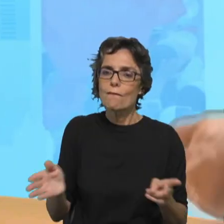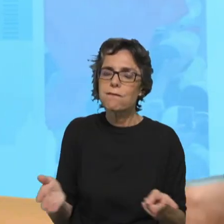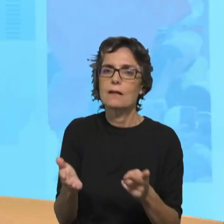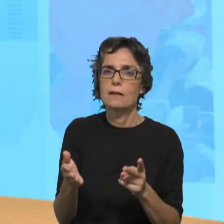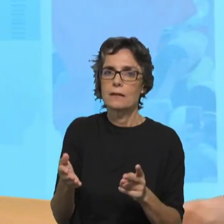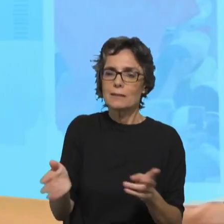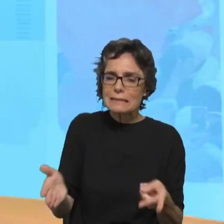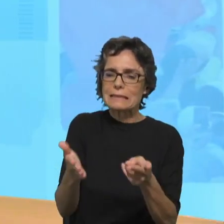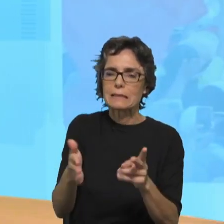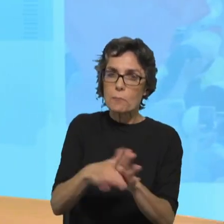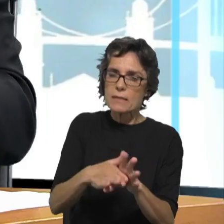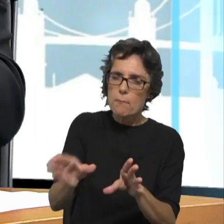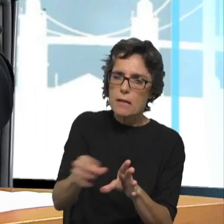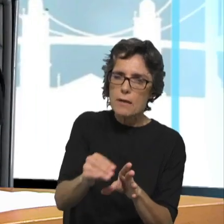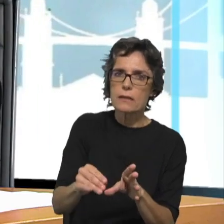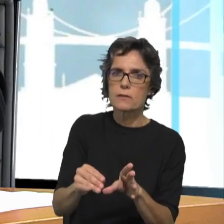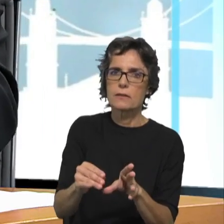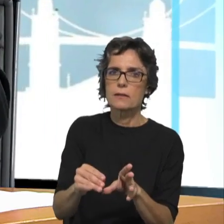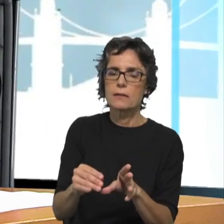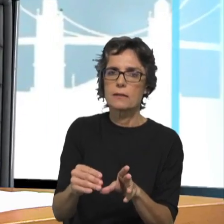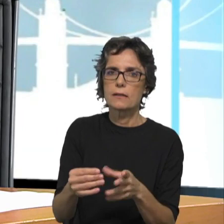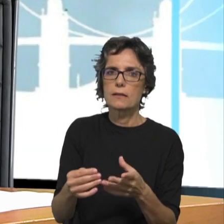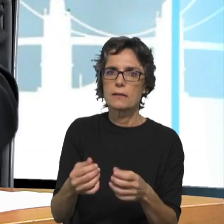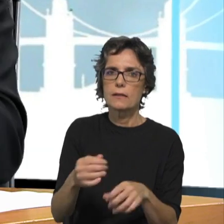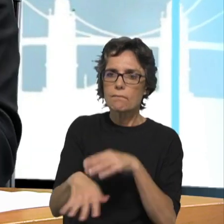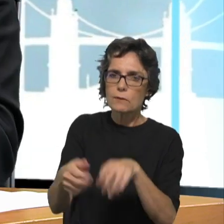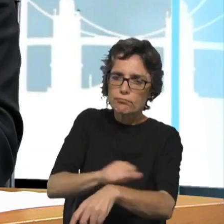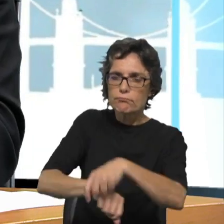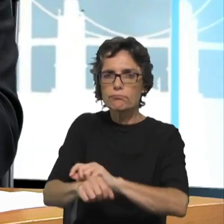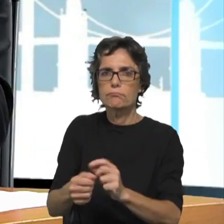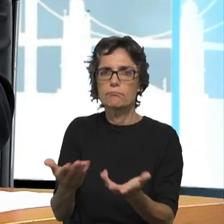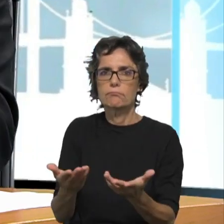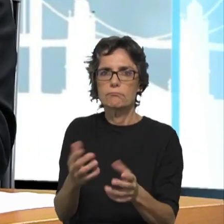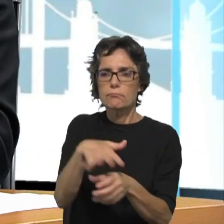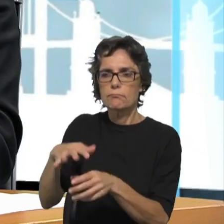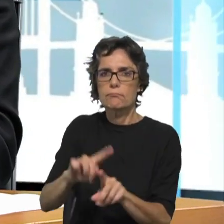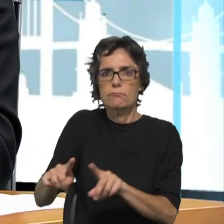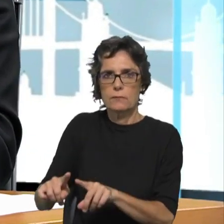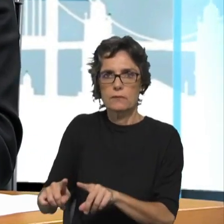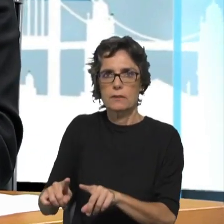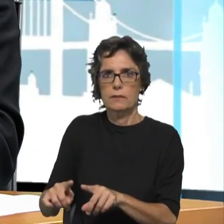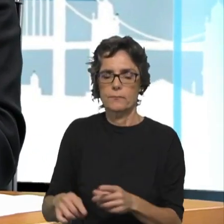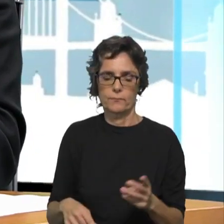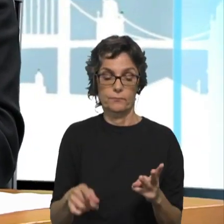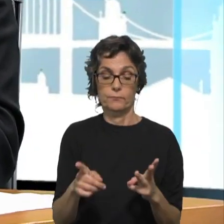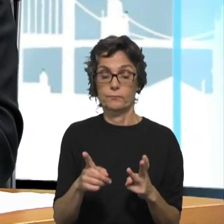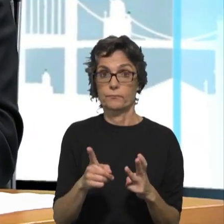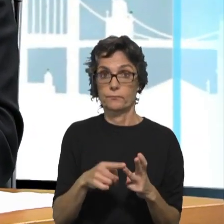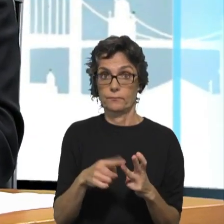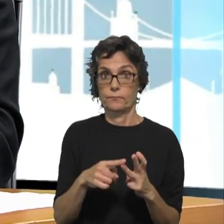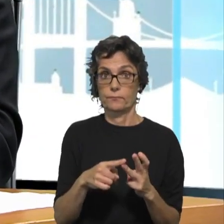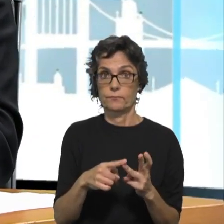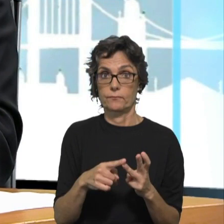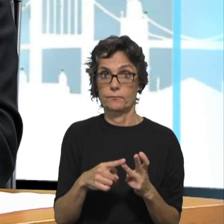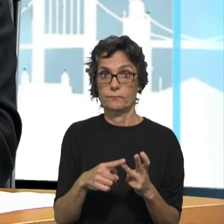o seu sentimento de pertença e, portanto, serem mais ativos, mais ativistas nas diversas causas que têm. Em terceiro